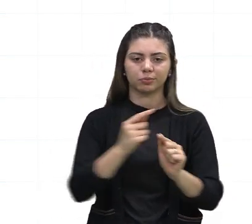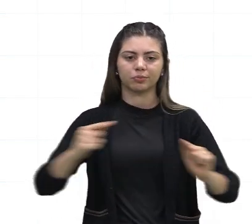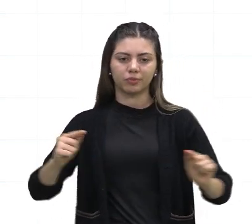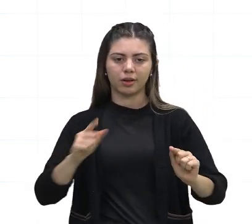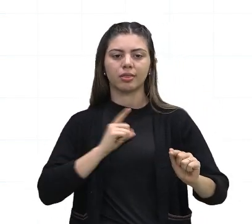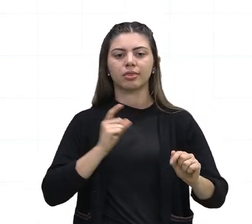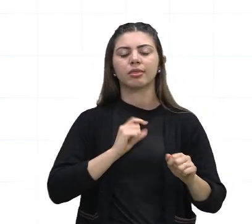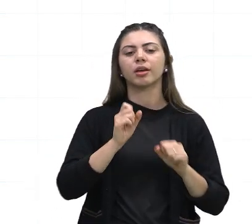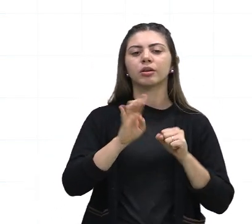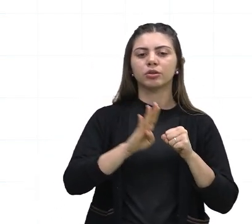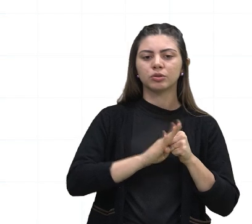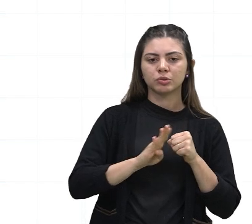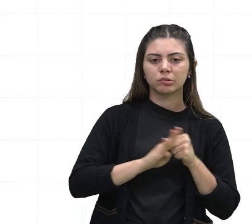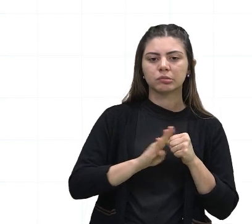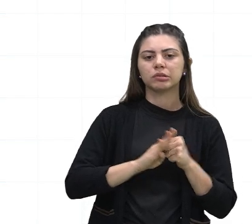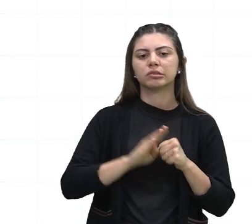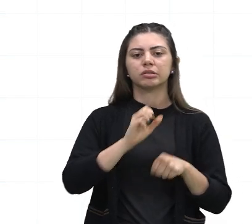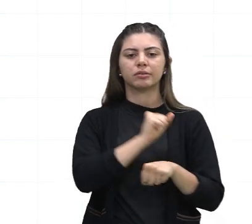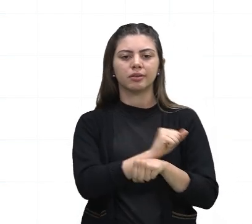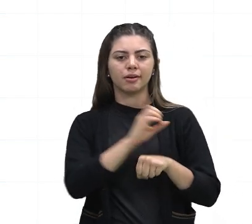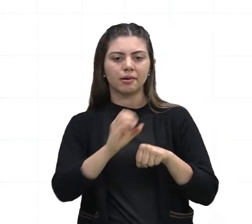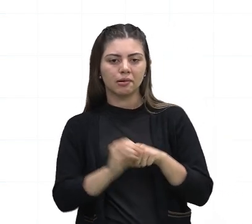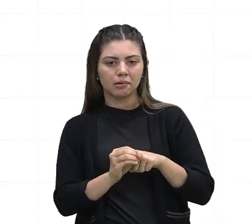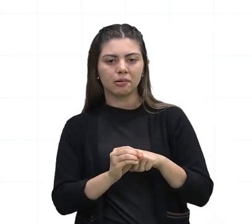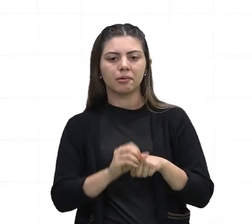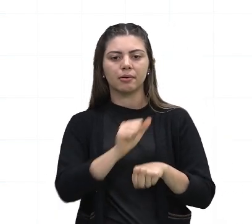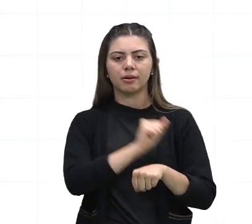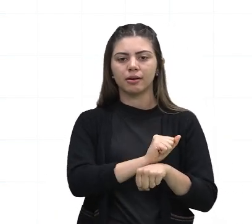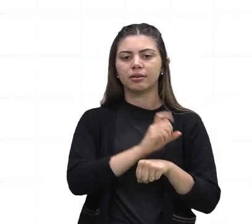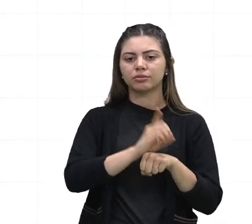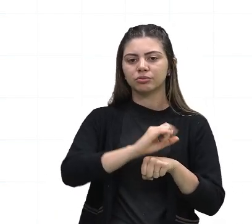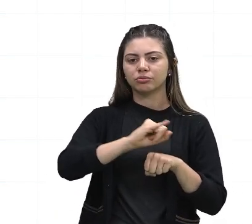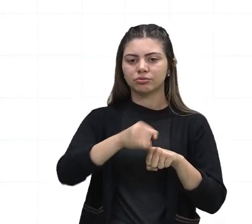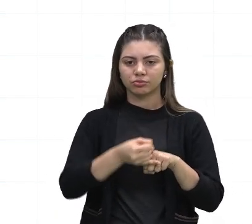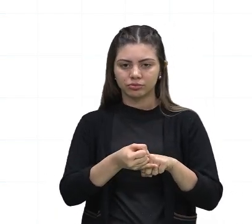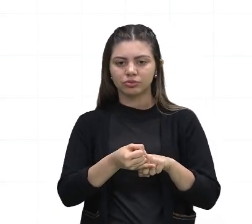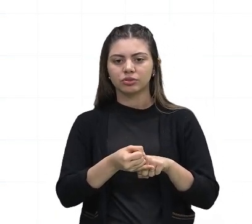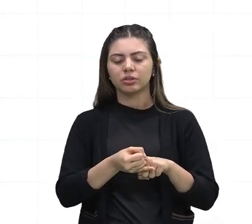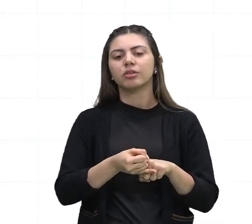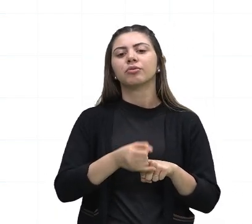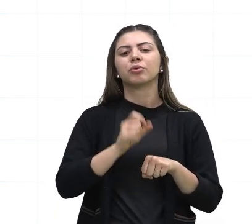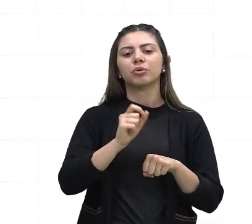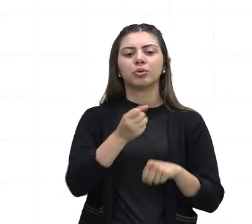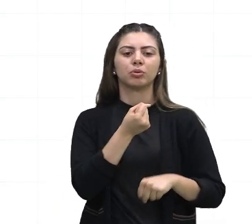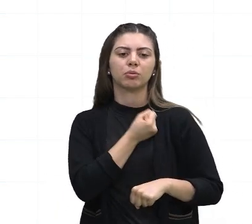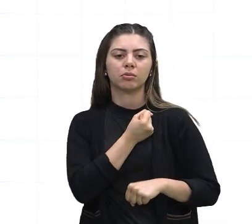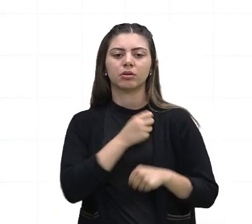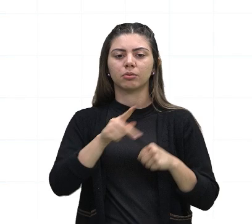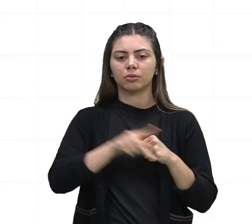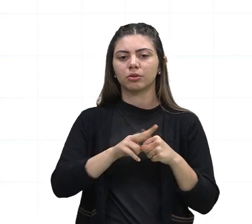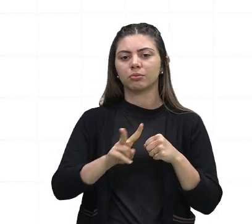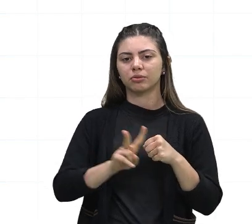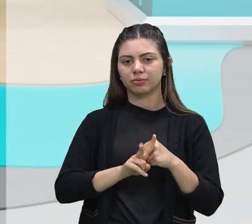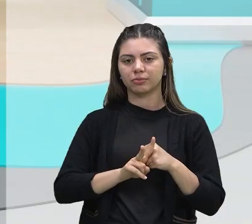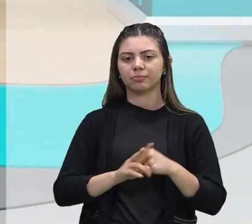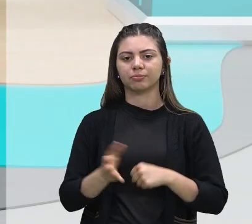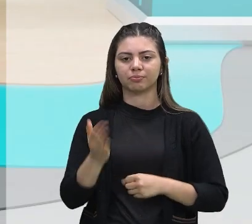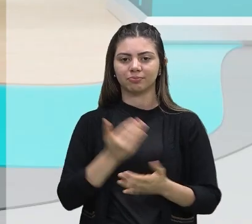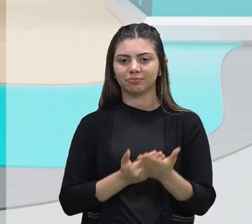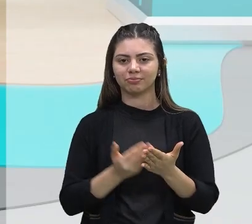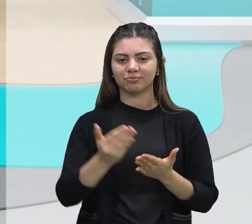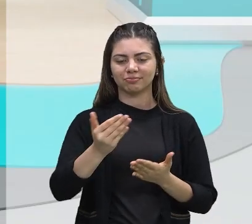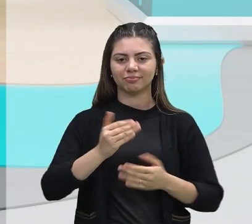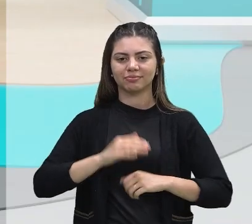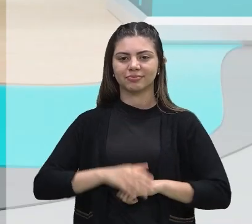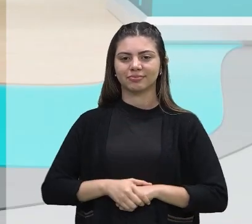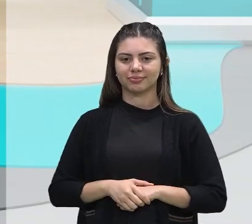variáveis, conceito e flexões, substantivo, artigo, adjetivo, numeral, pronome e verbo. Muito bem,